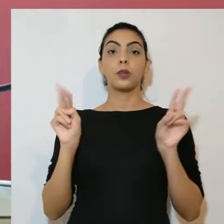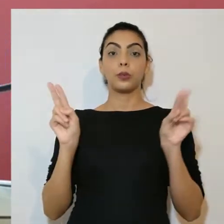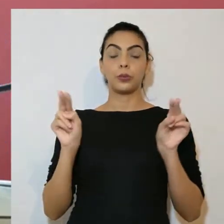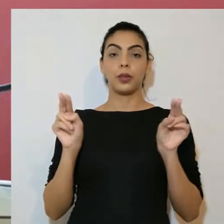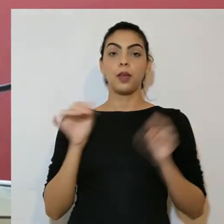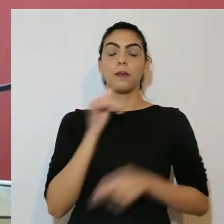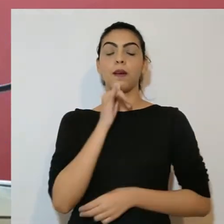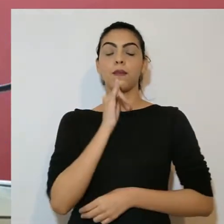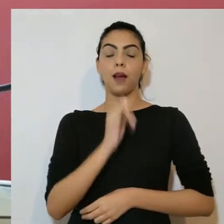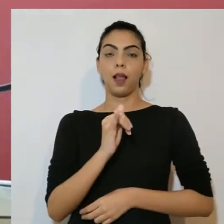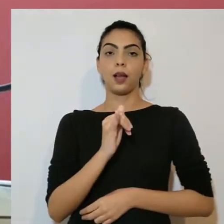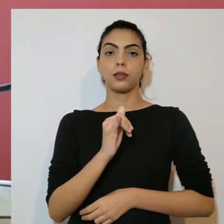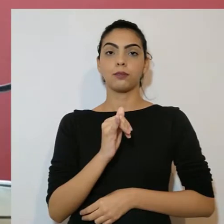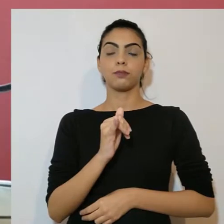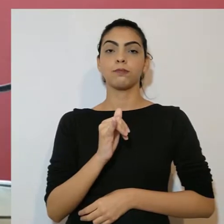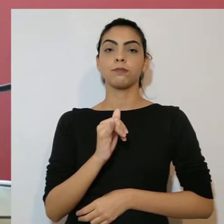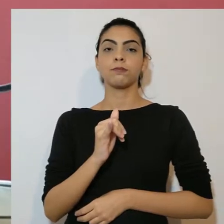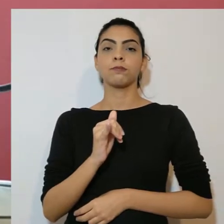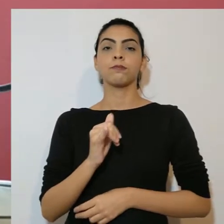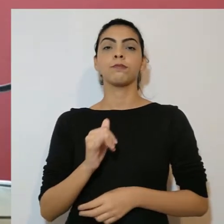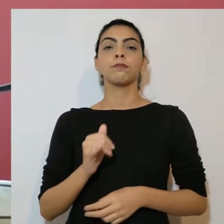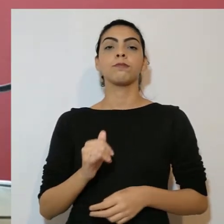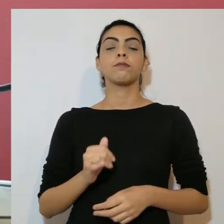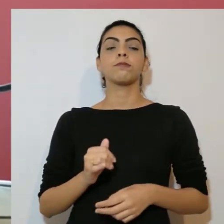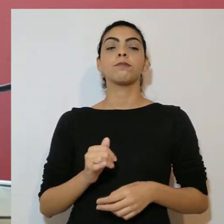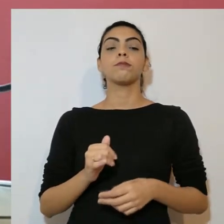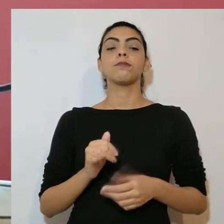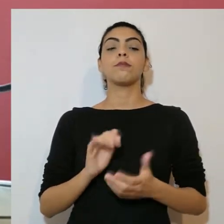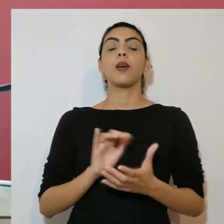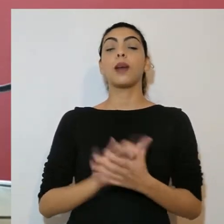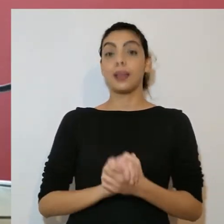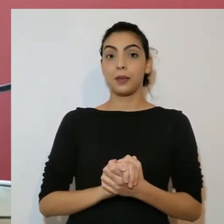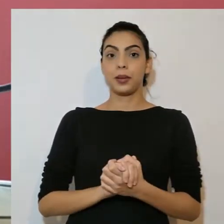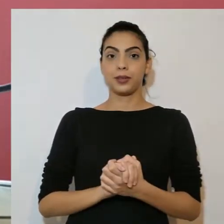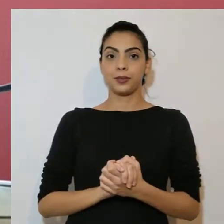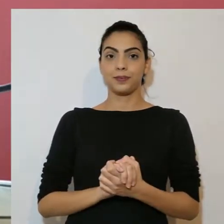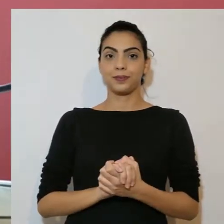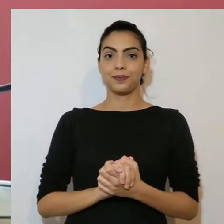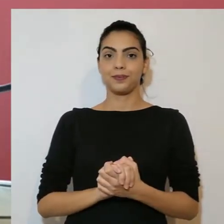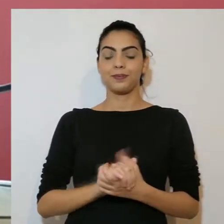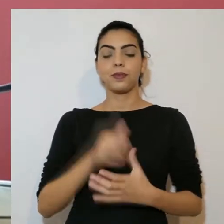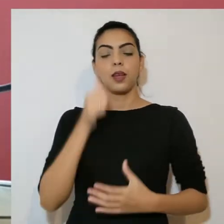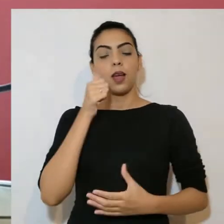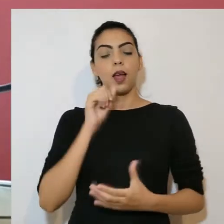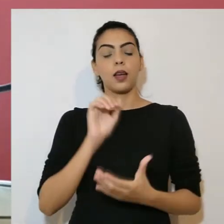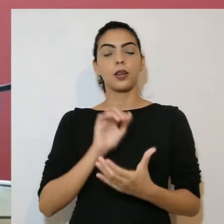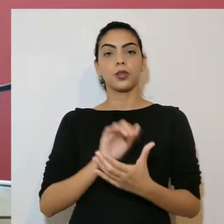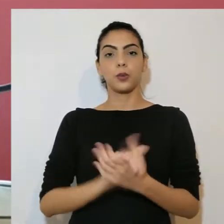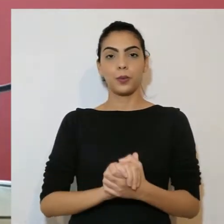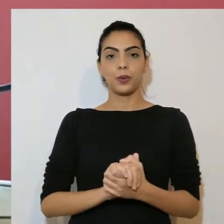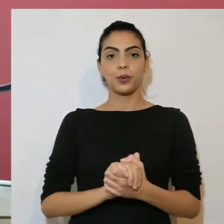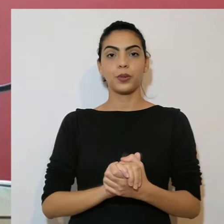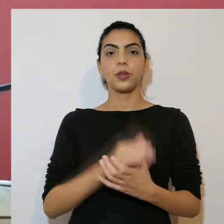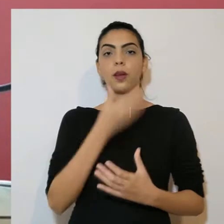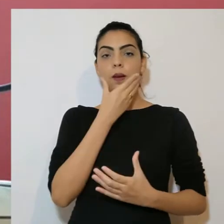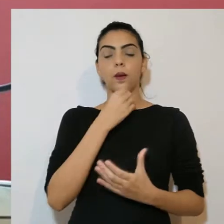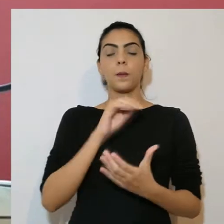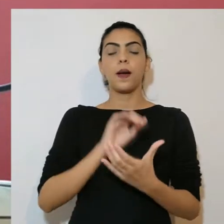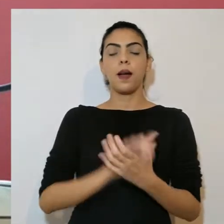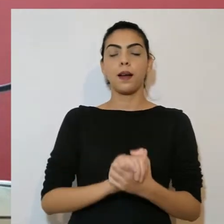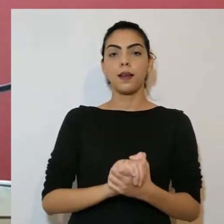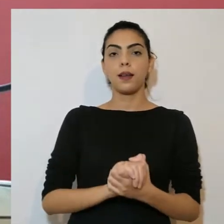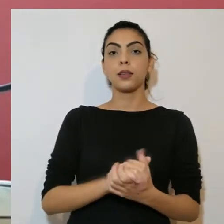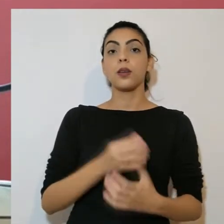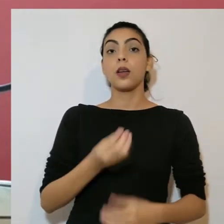muito tratado, em vários deles, está relacionado ao casamento, a esposa, o